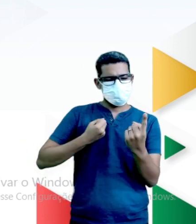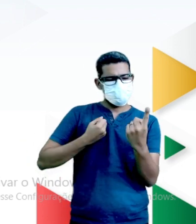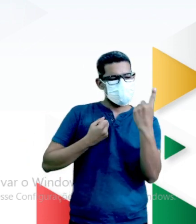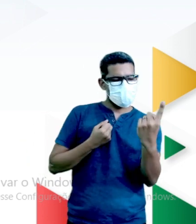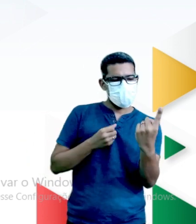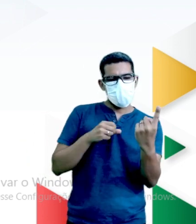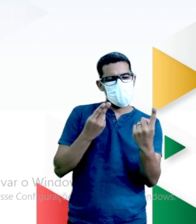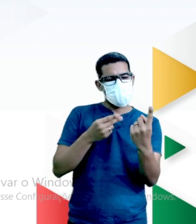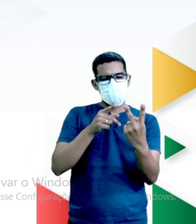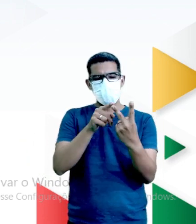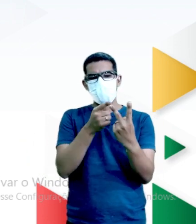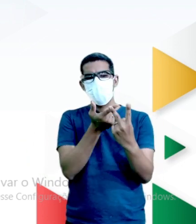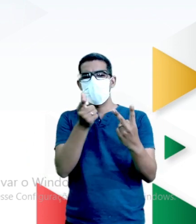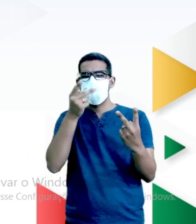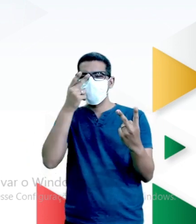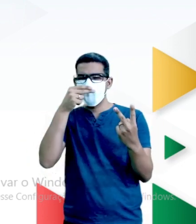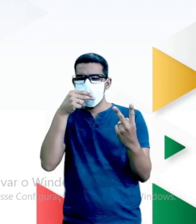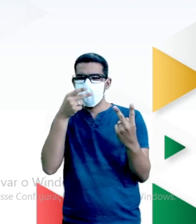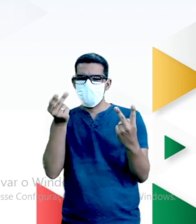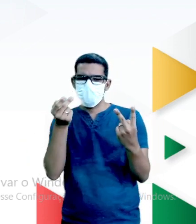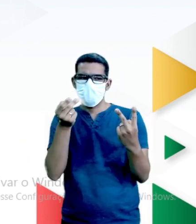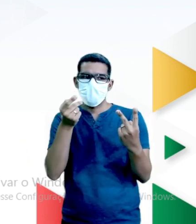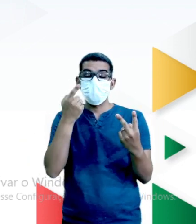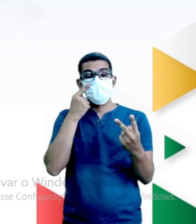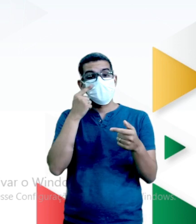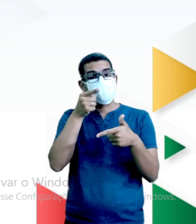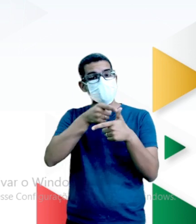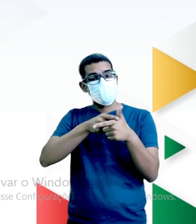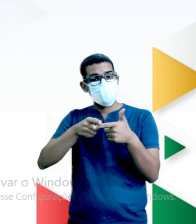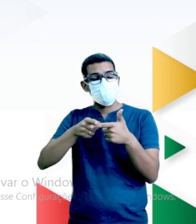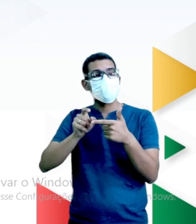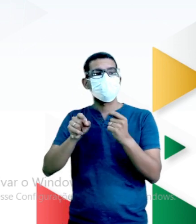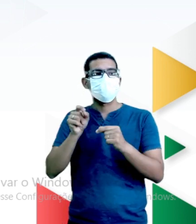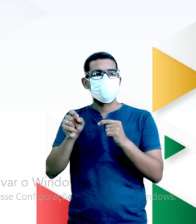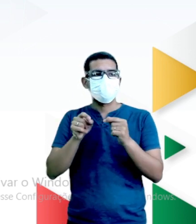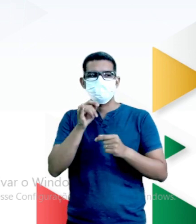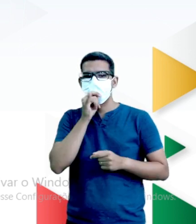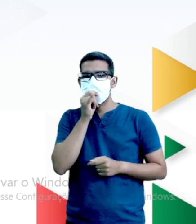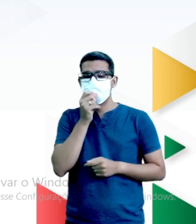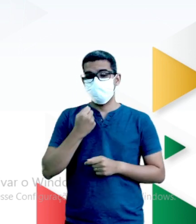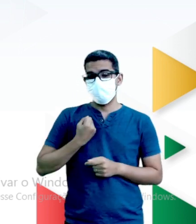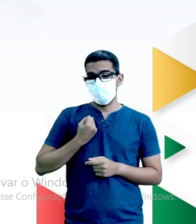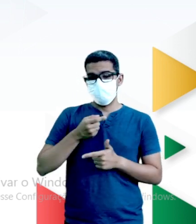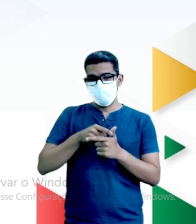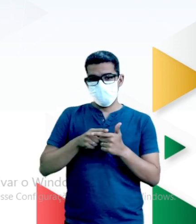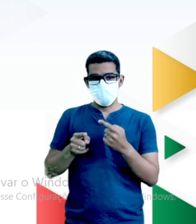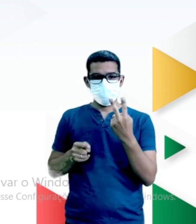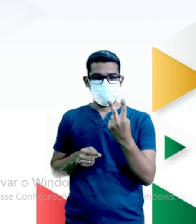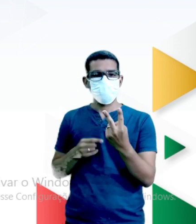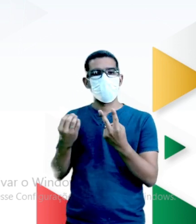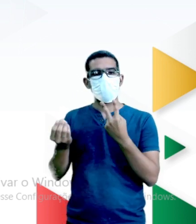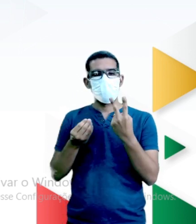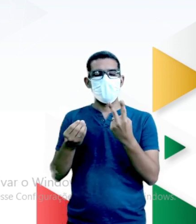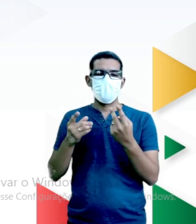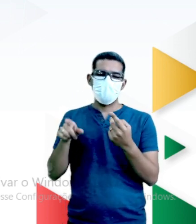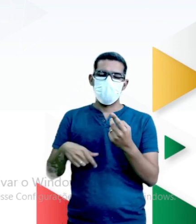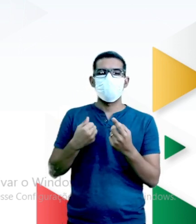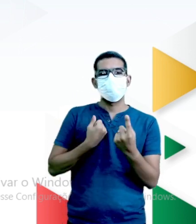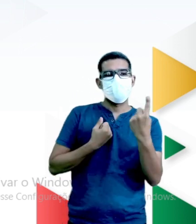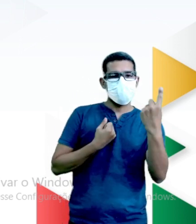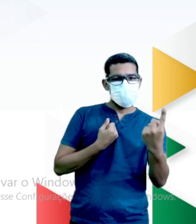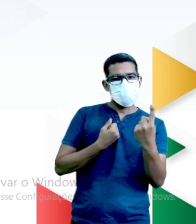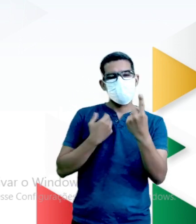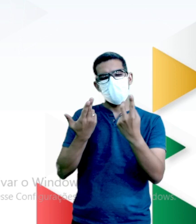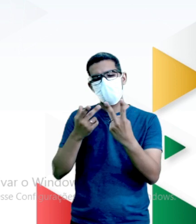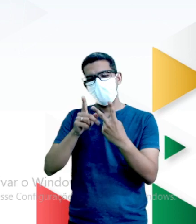números. Então acompanha comigo a divisibilidade. O número é divisível por 2 quando ele é divisível por 1 e por ele